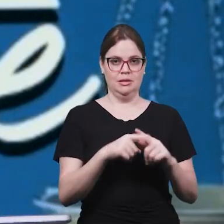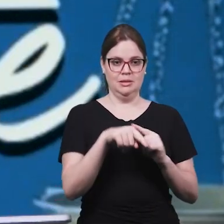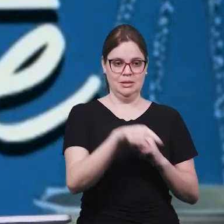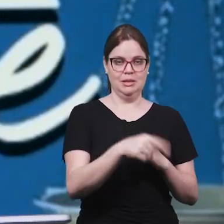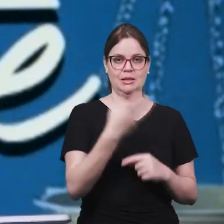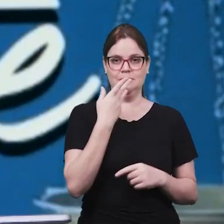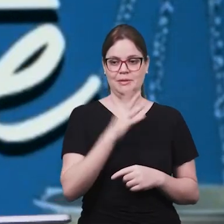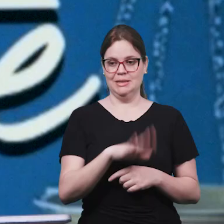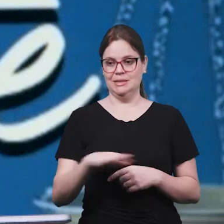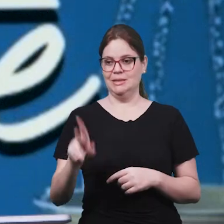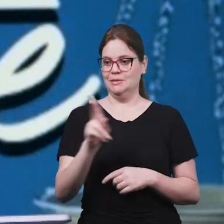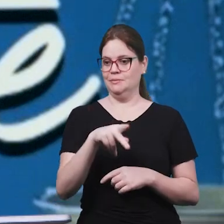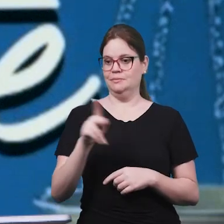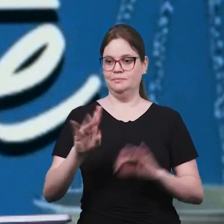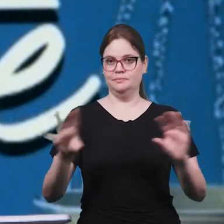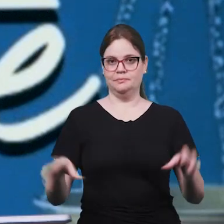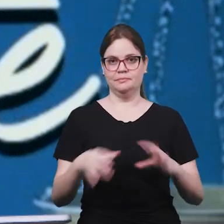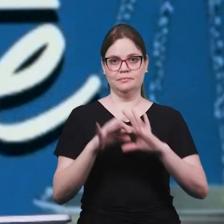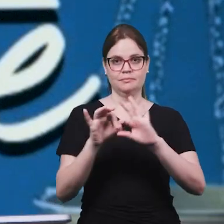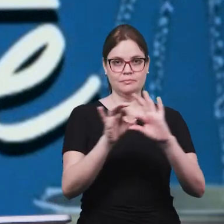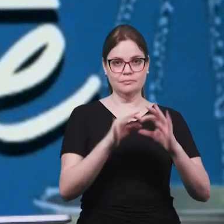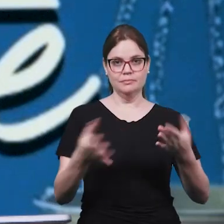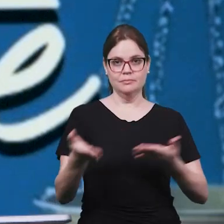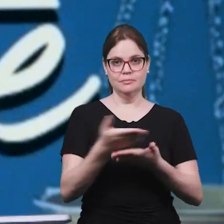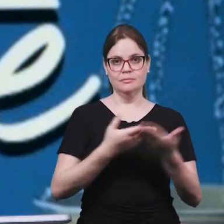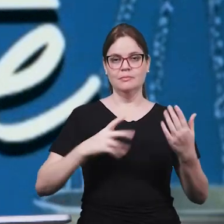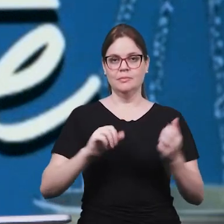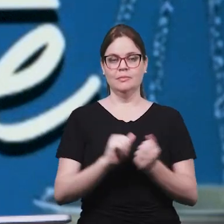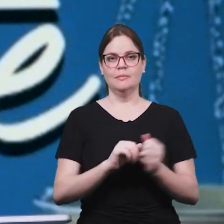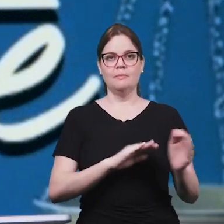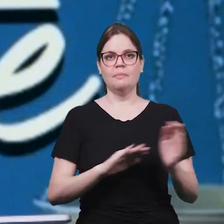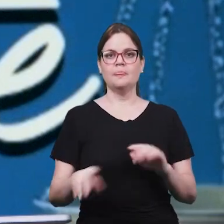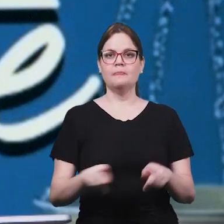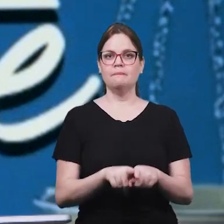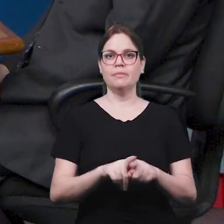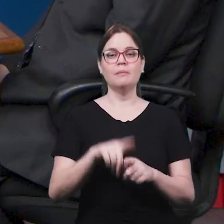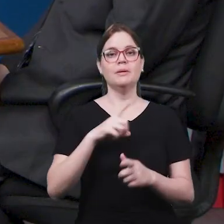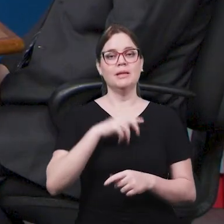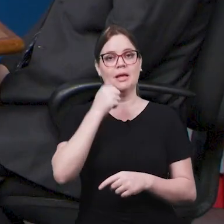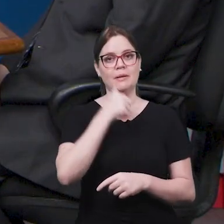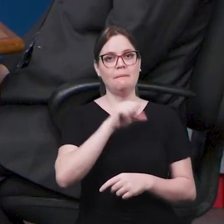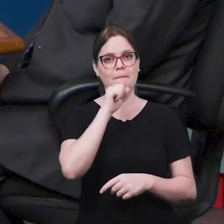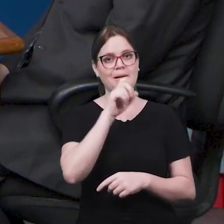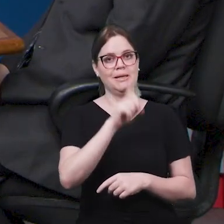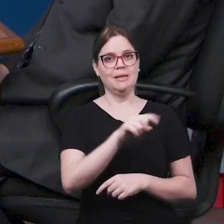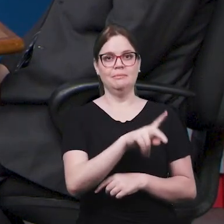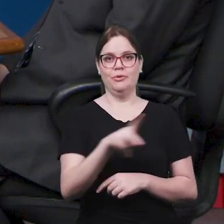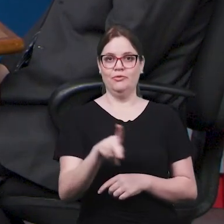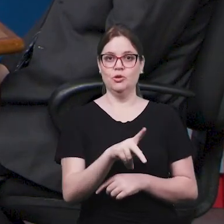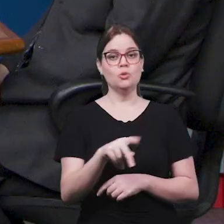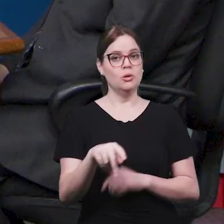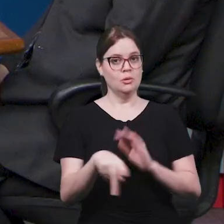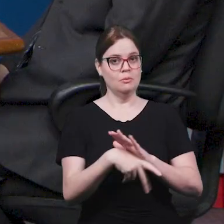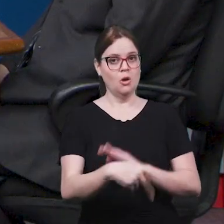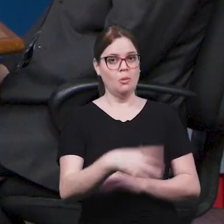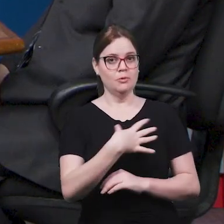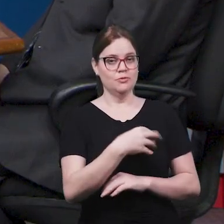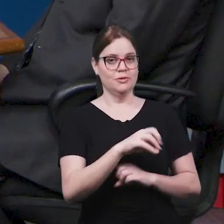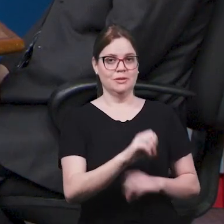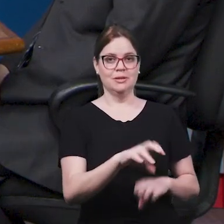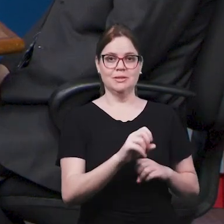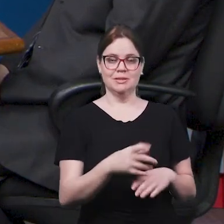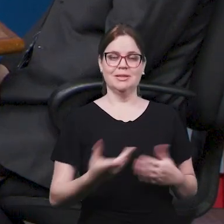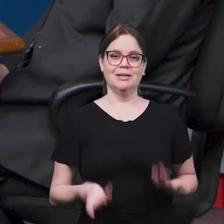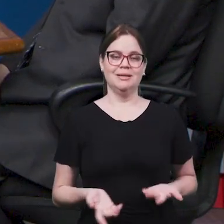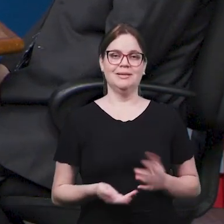professoras são pessoas muito bem ligadas. Aliás, até, Eliane, há muitas mães, né, que são professoras até dos próprios filhos, né? Exatamente.